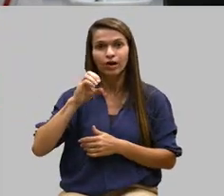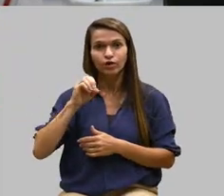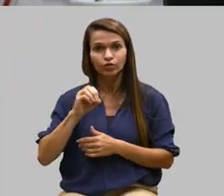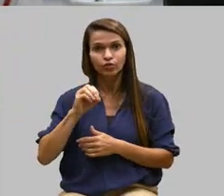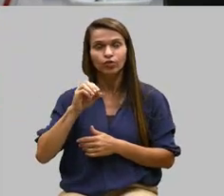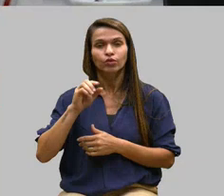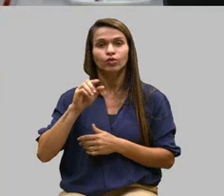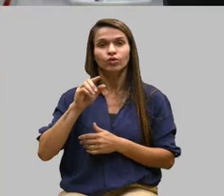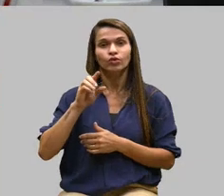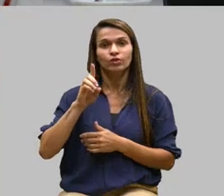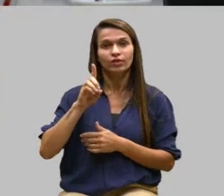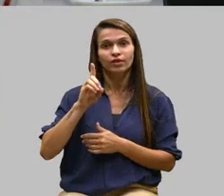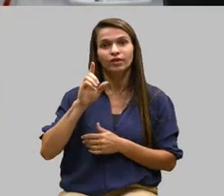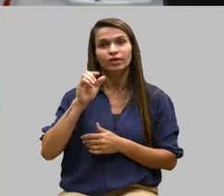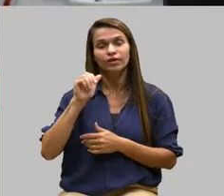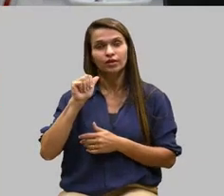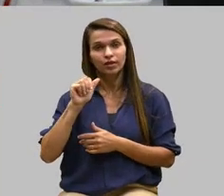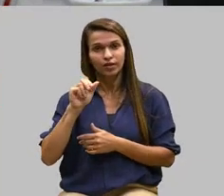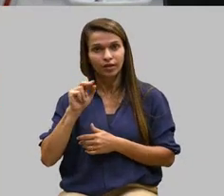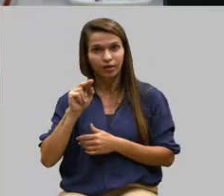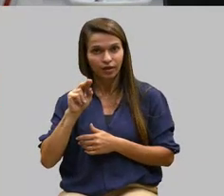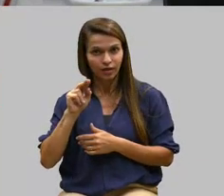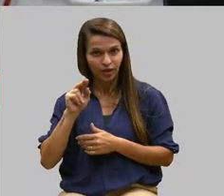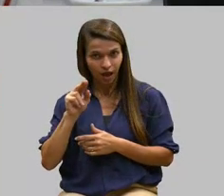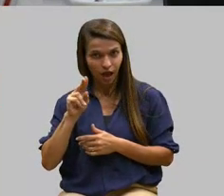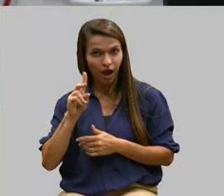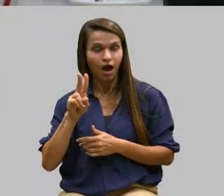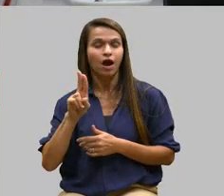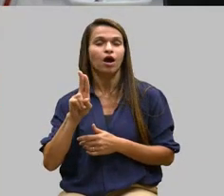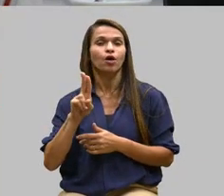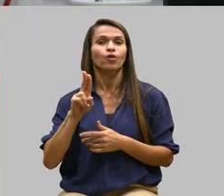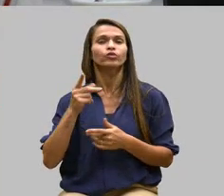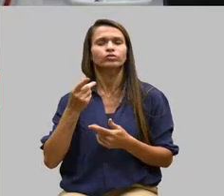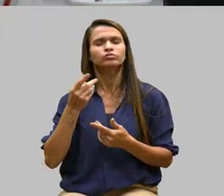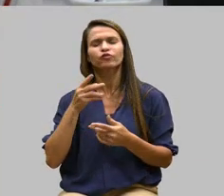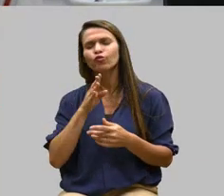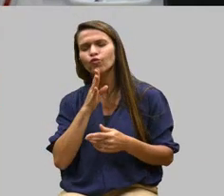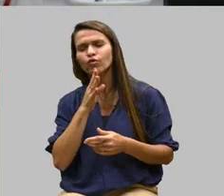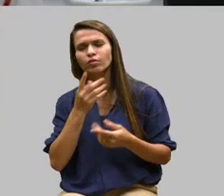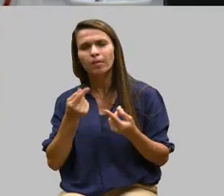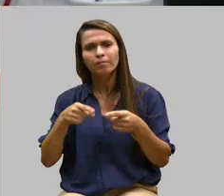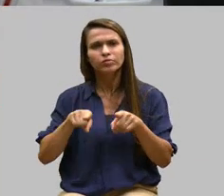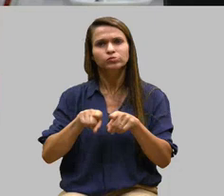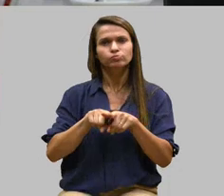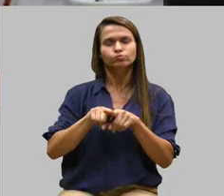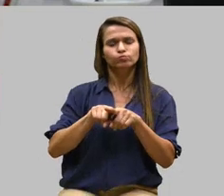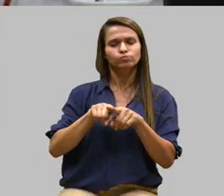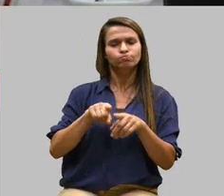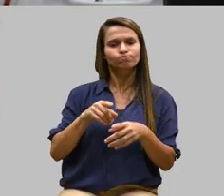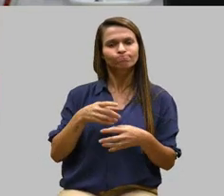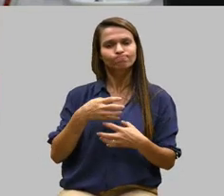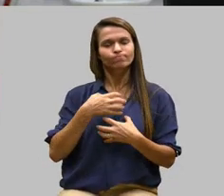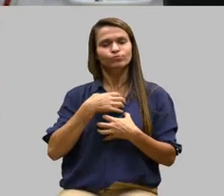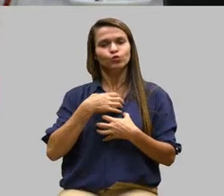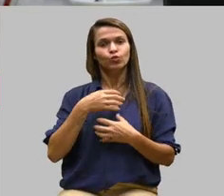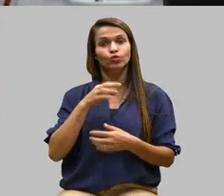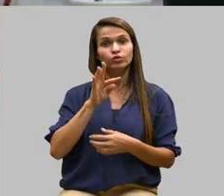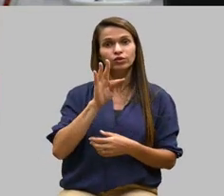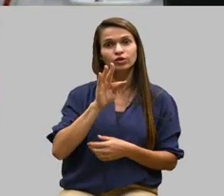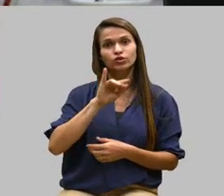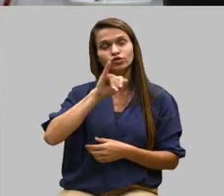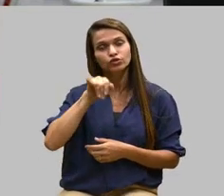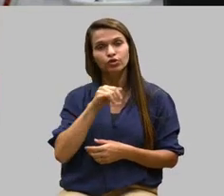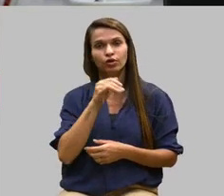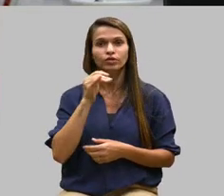eu fui conhecer uma parceria já exitosa com o TJMG